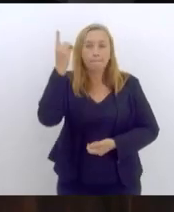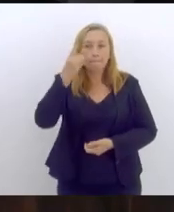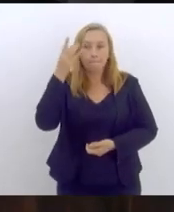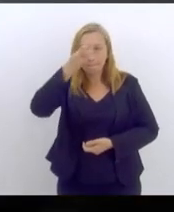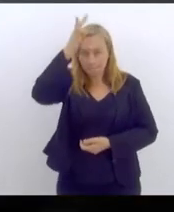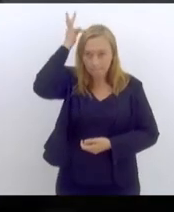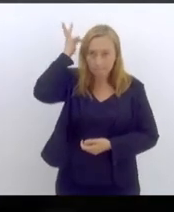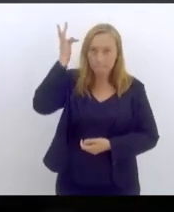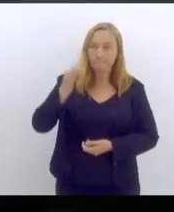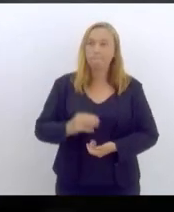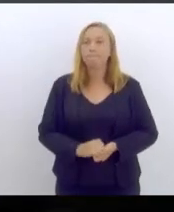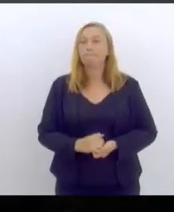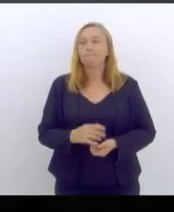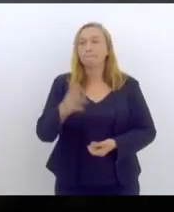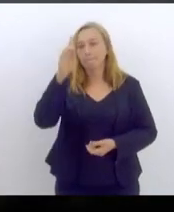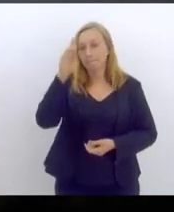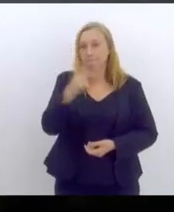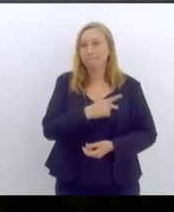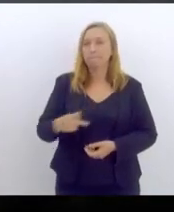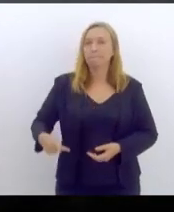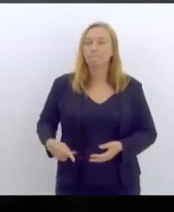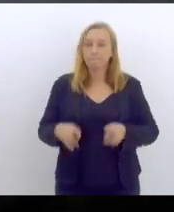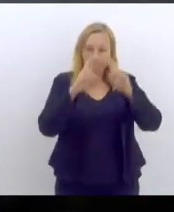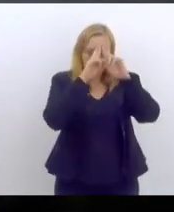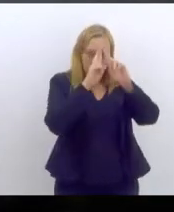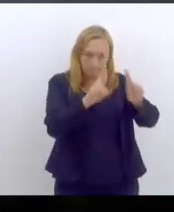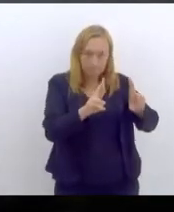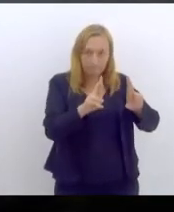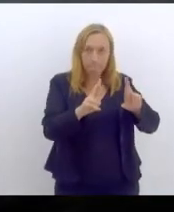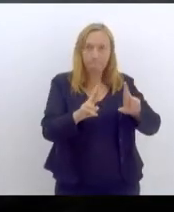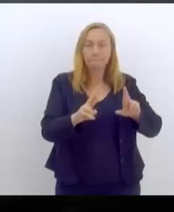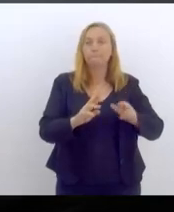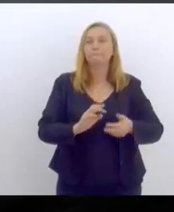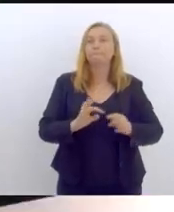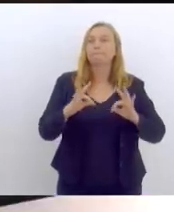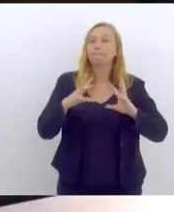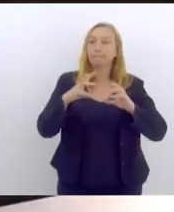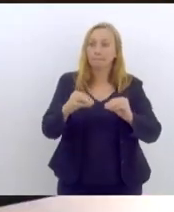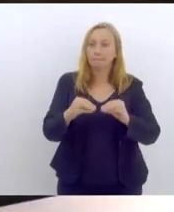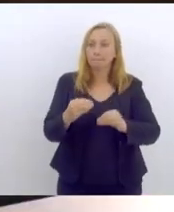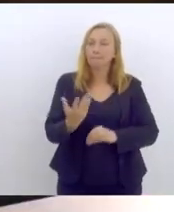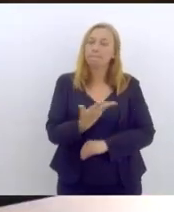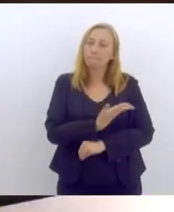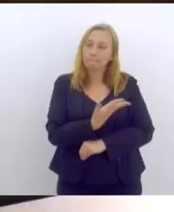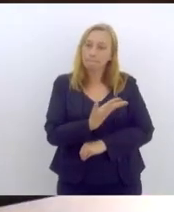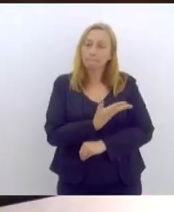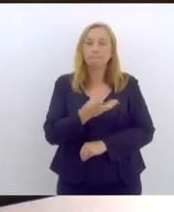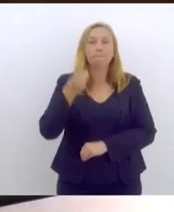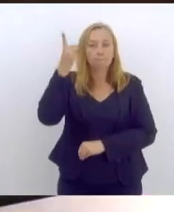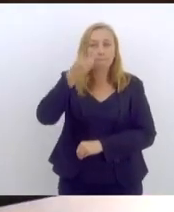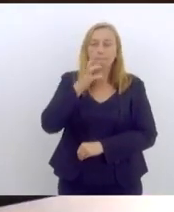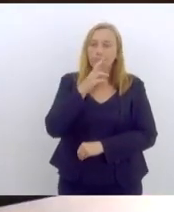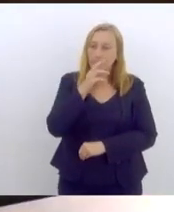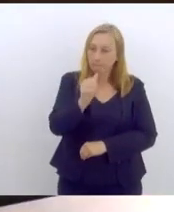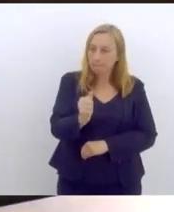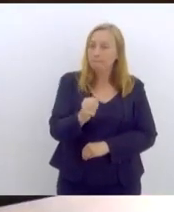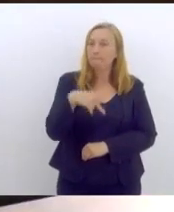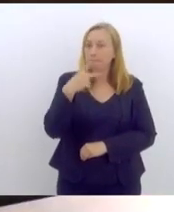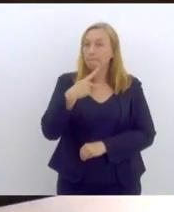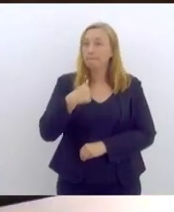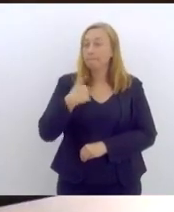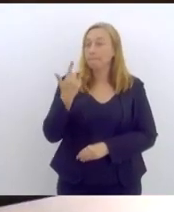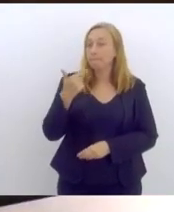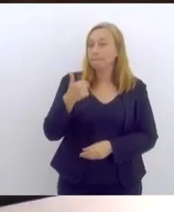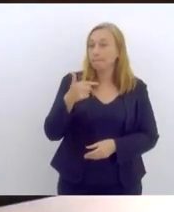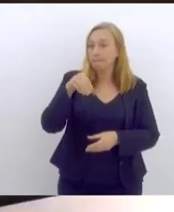Pacheco. Presidente, eu respeito em absoluto tudo que o meu nobre amigo deputado Amorim disse, mas eu vou